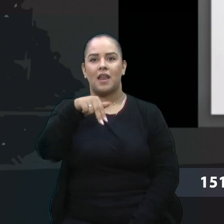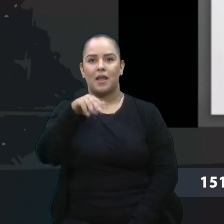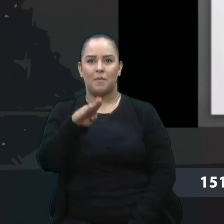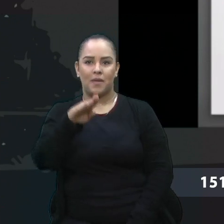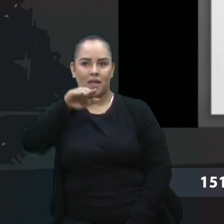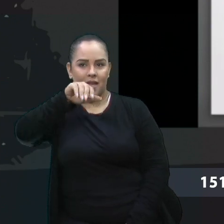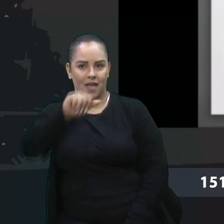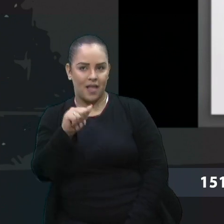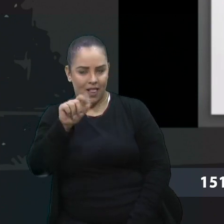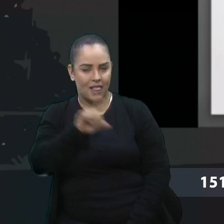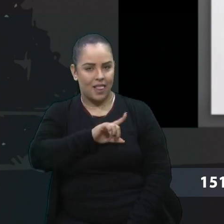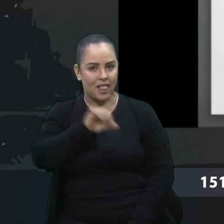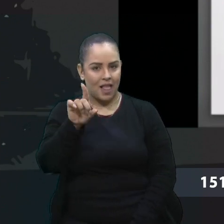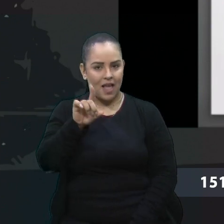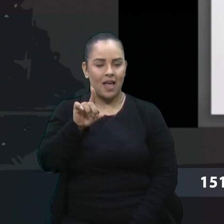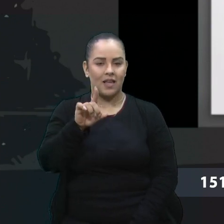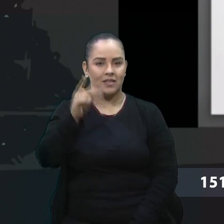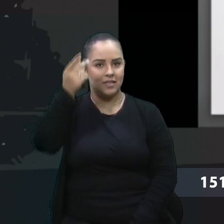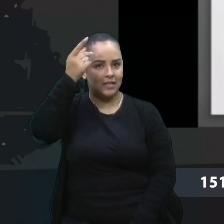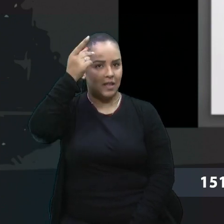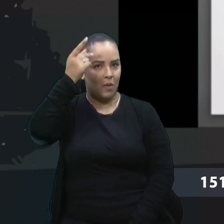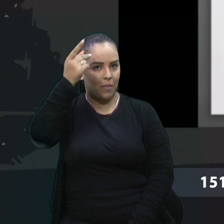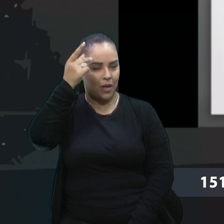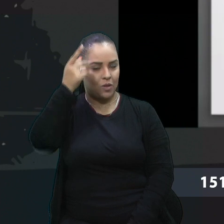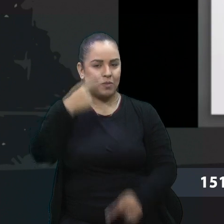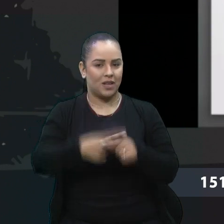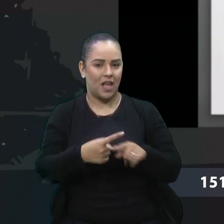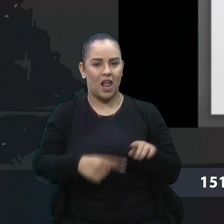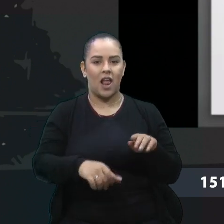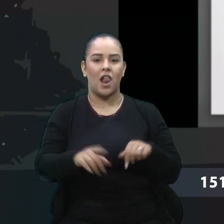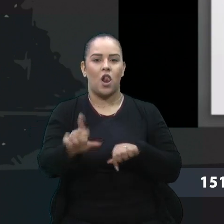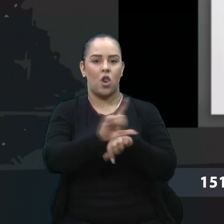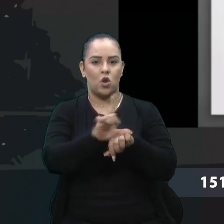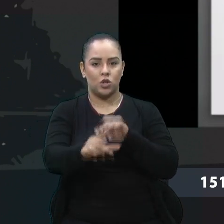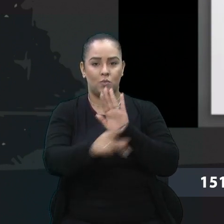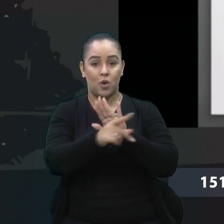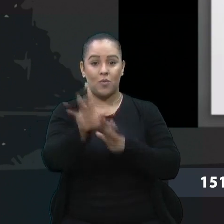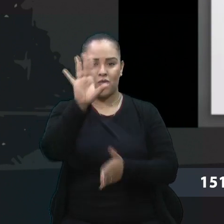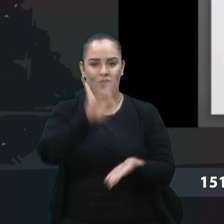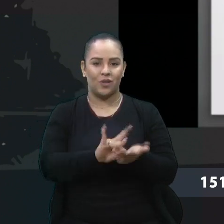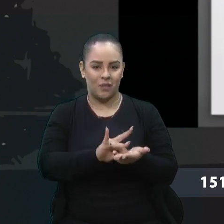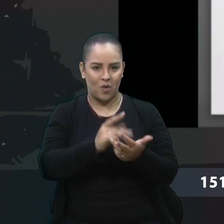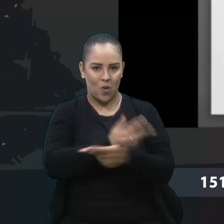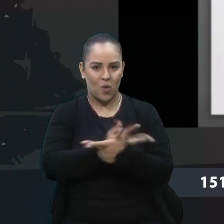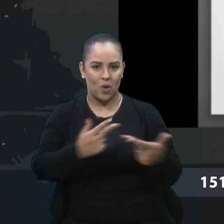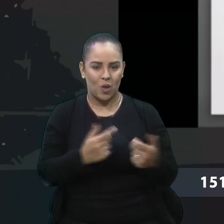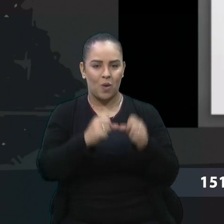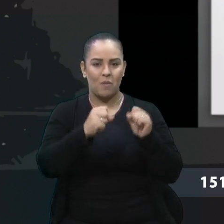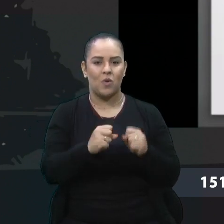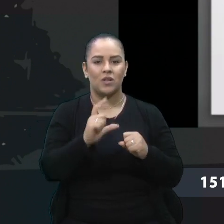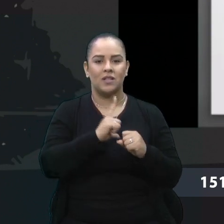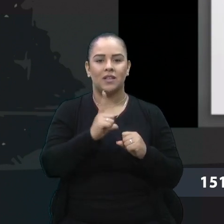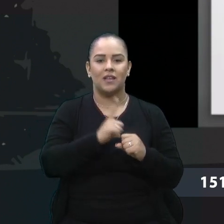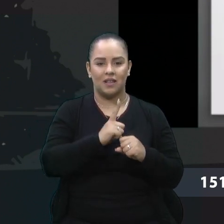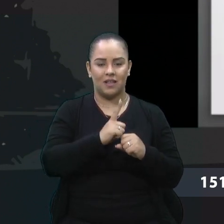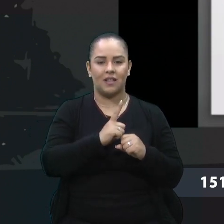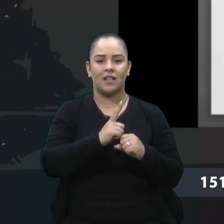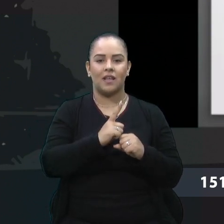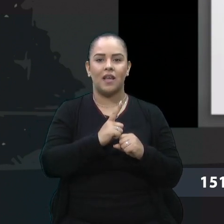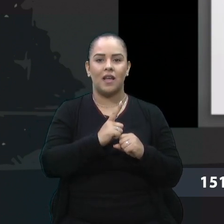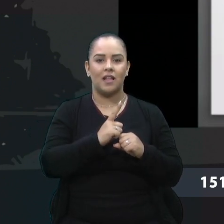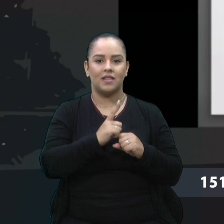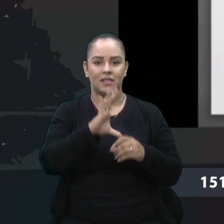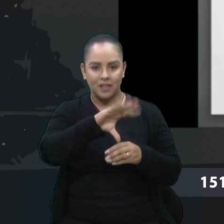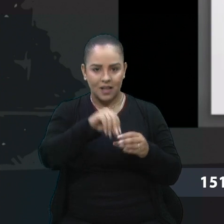cidade de São Paulo, onde a loja de produtos da NBA, produtos oficiais da NBA, permitem a prática da atividade